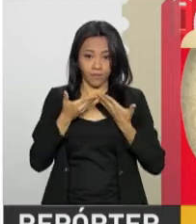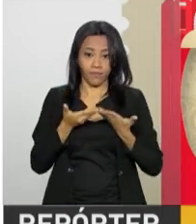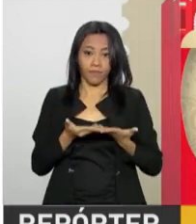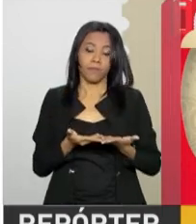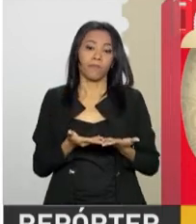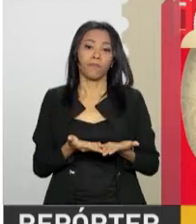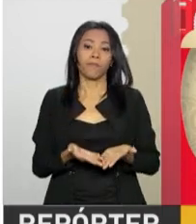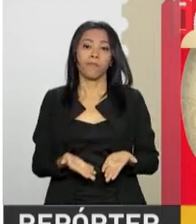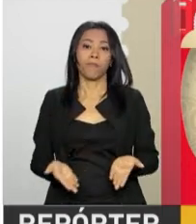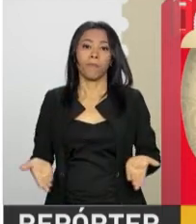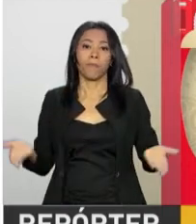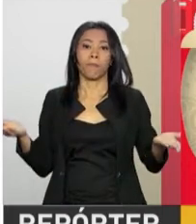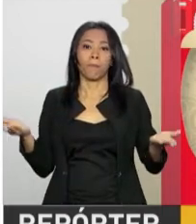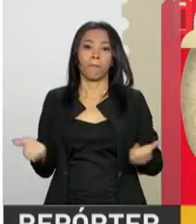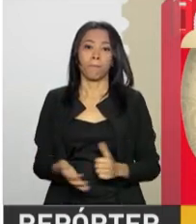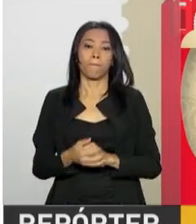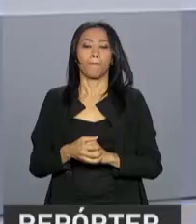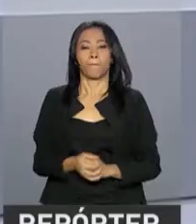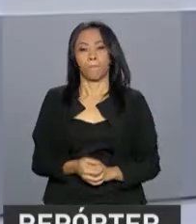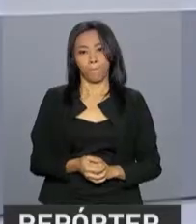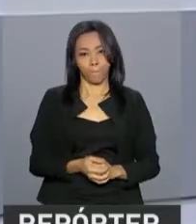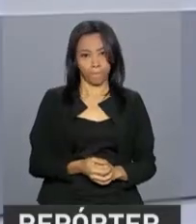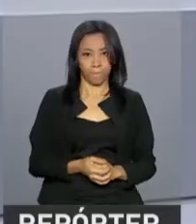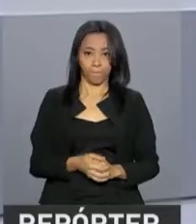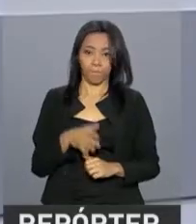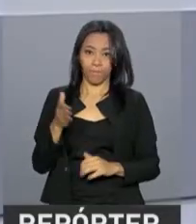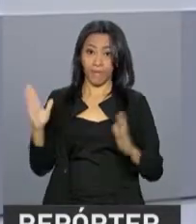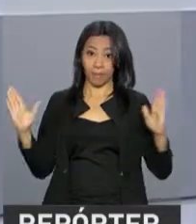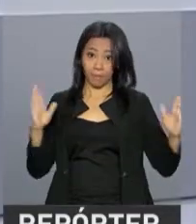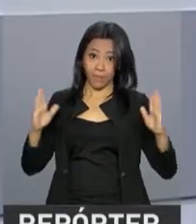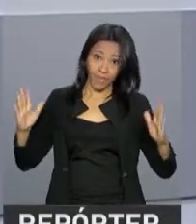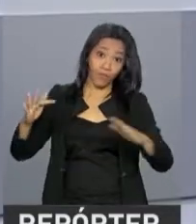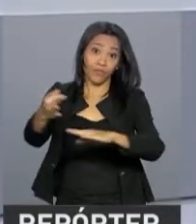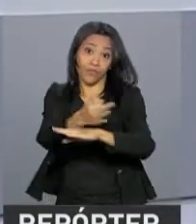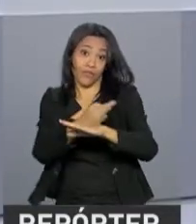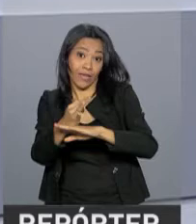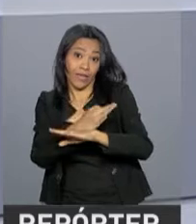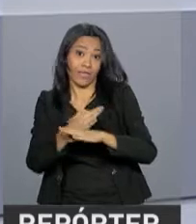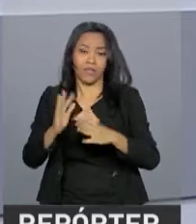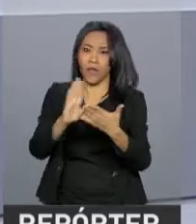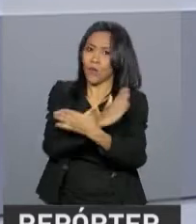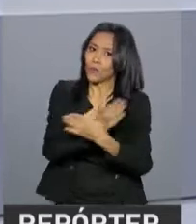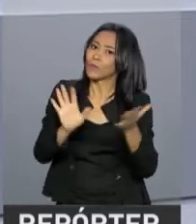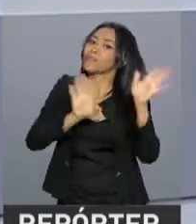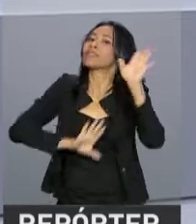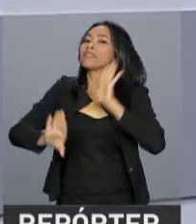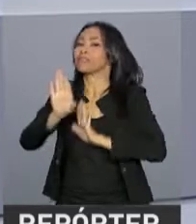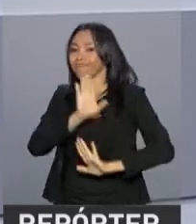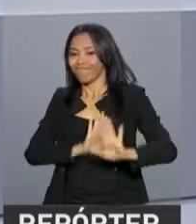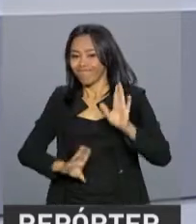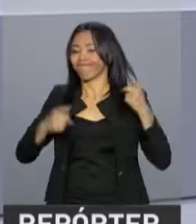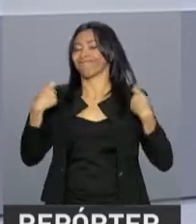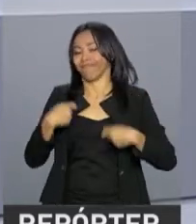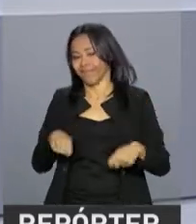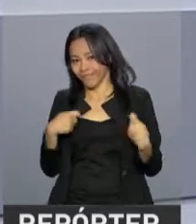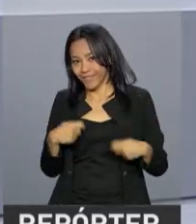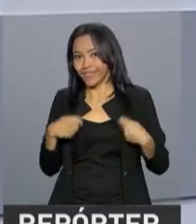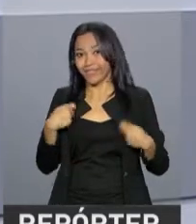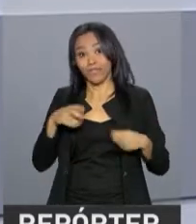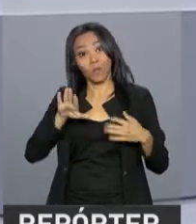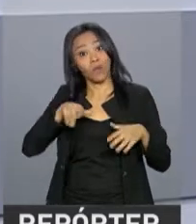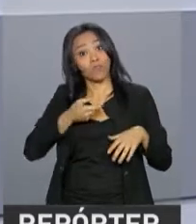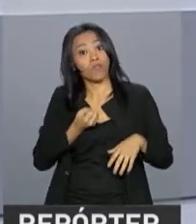barra correiosonline período de férias chegando e alguns cuidados precisam ser tomados na hora de